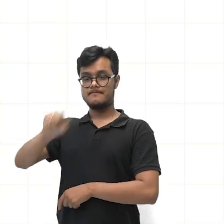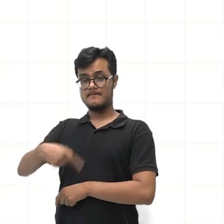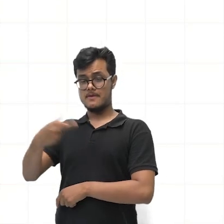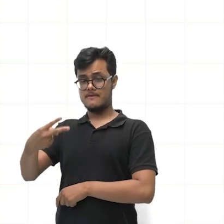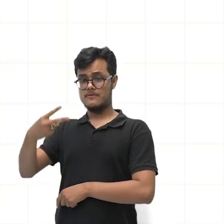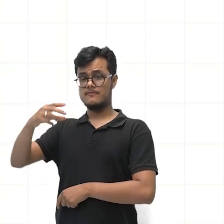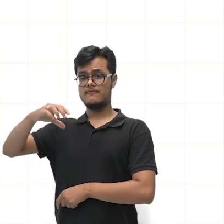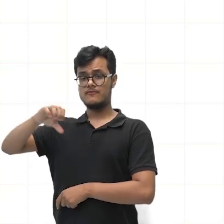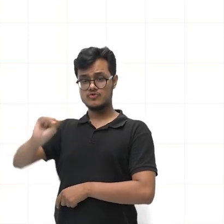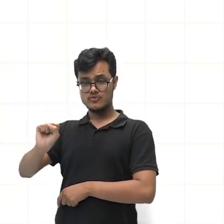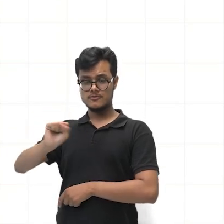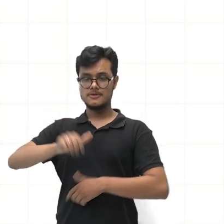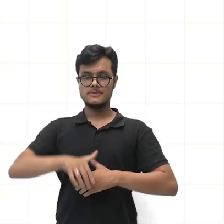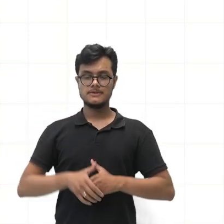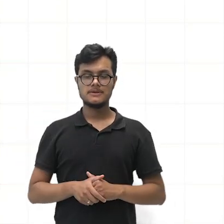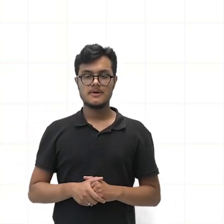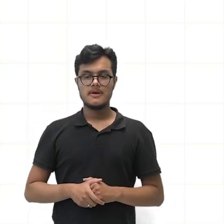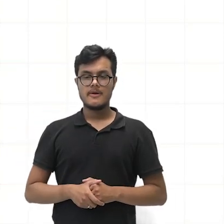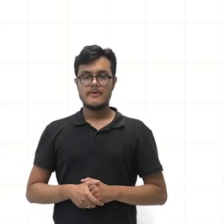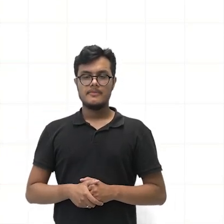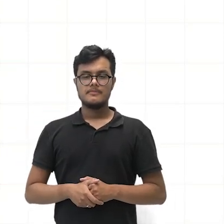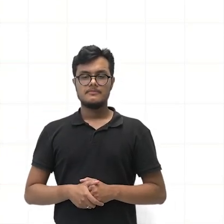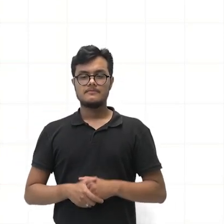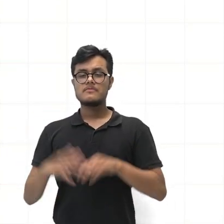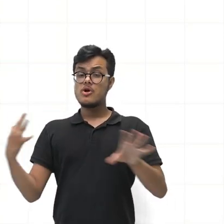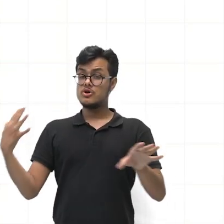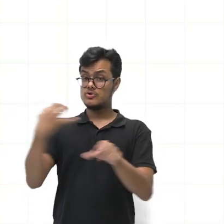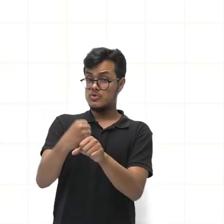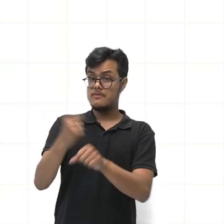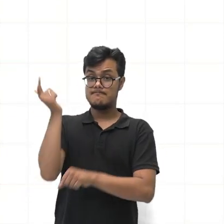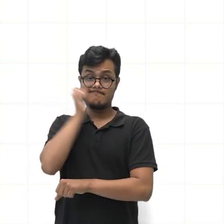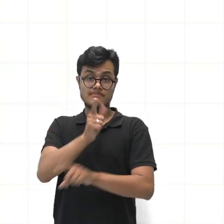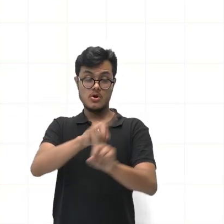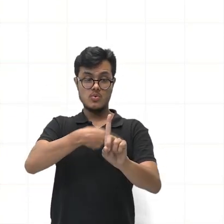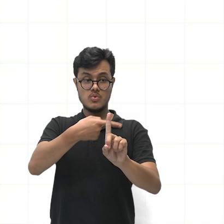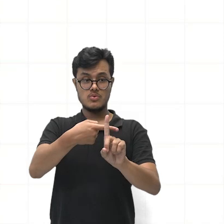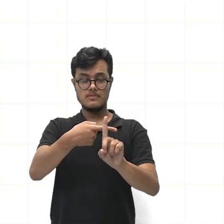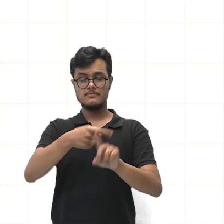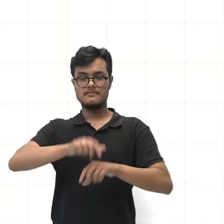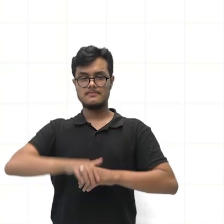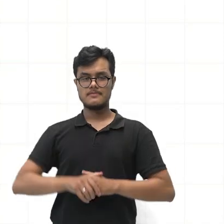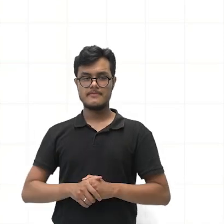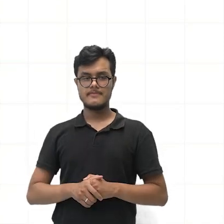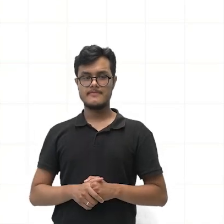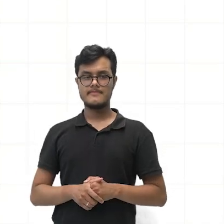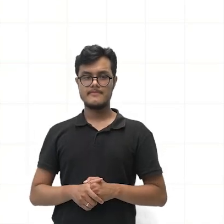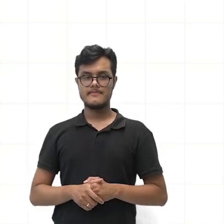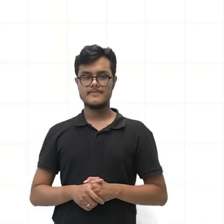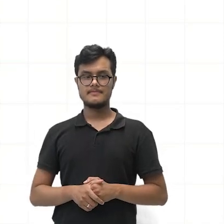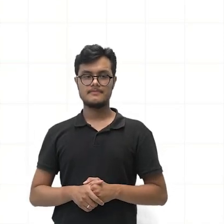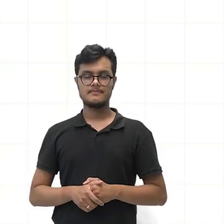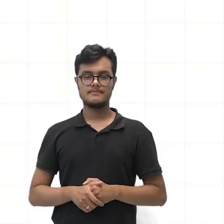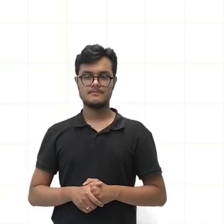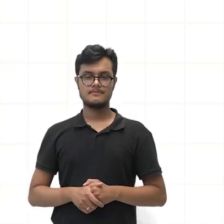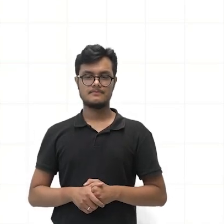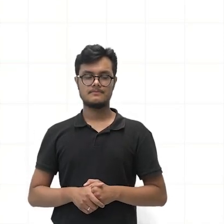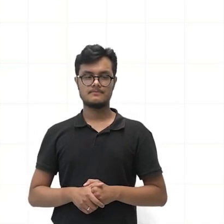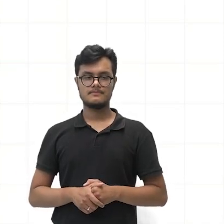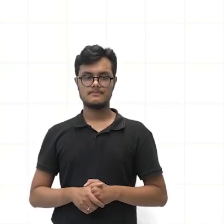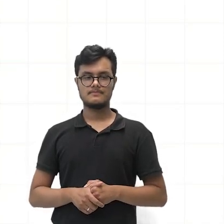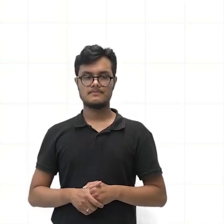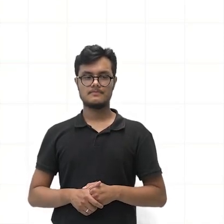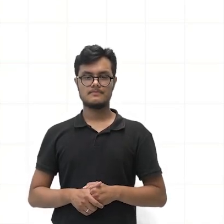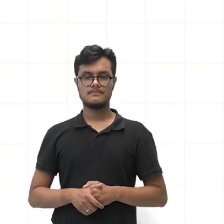R$ 2,28 do açúcar. Calculando essas parcelas aqui,